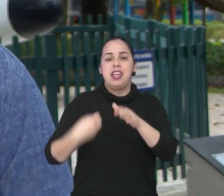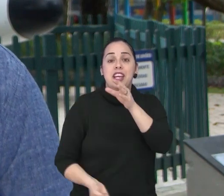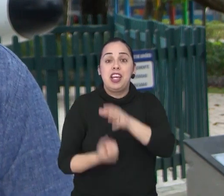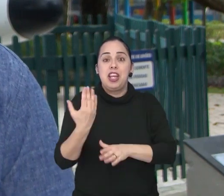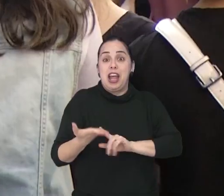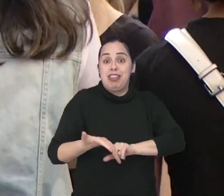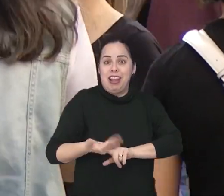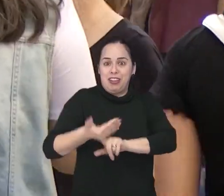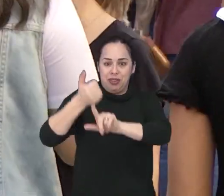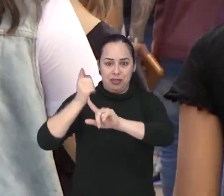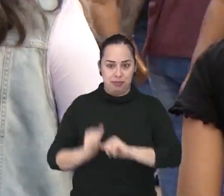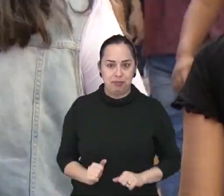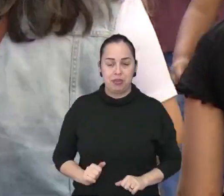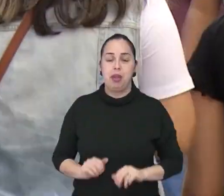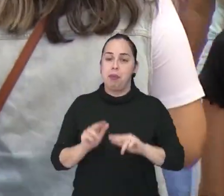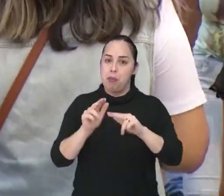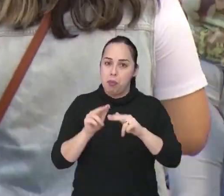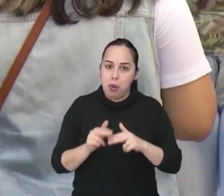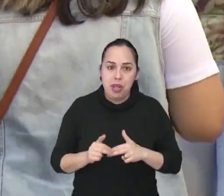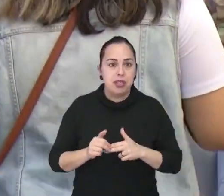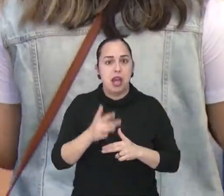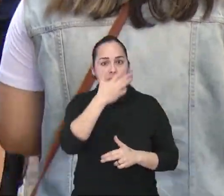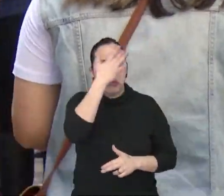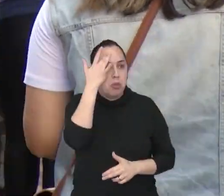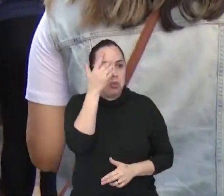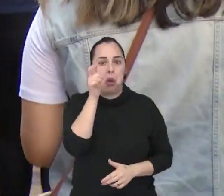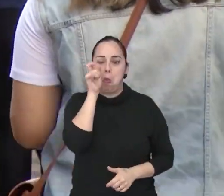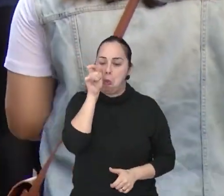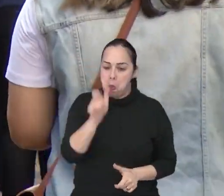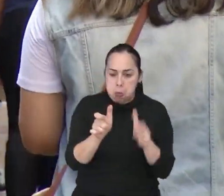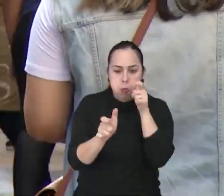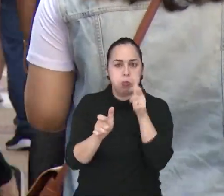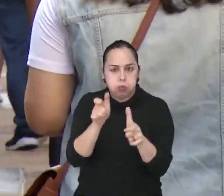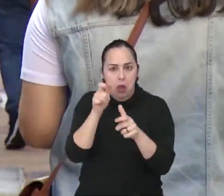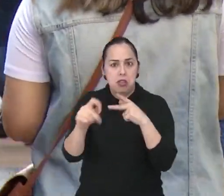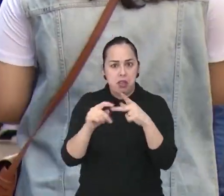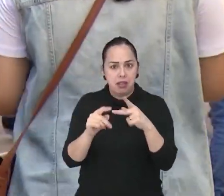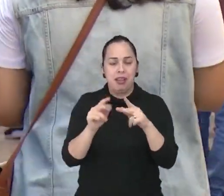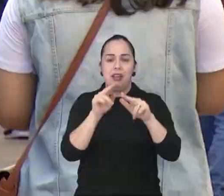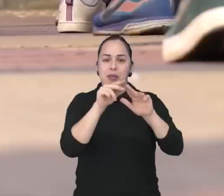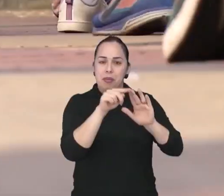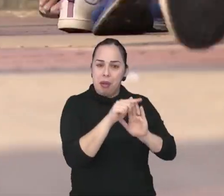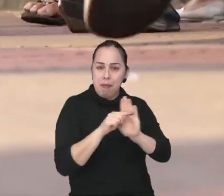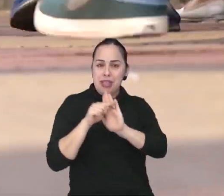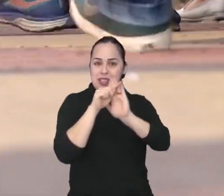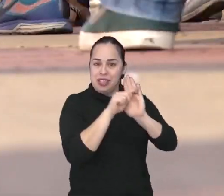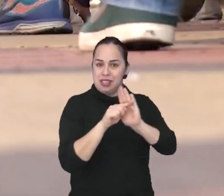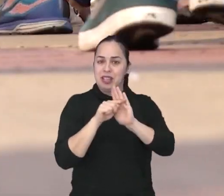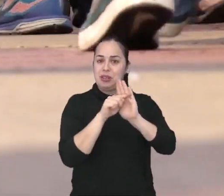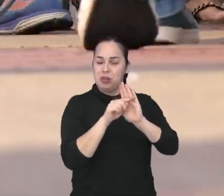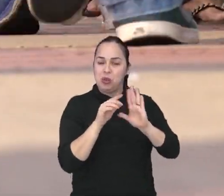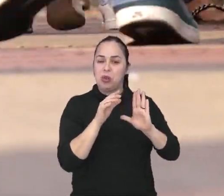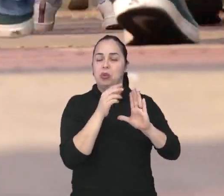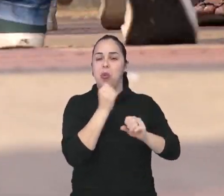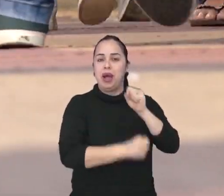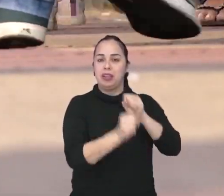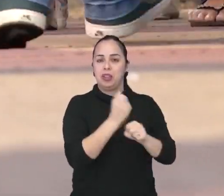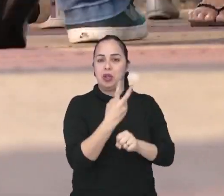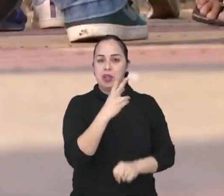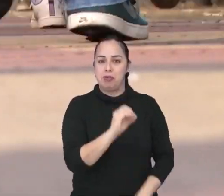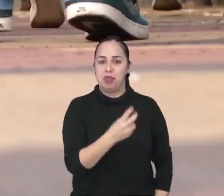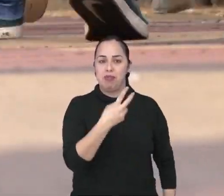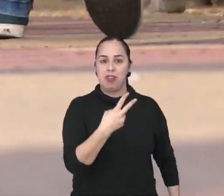usadas no mundo inteiro. Todas essas características têm atraído cada vez mais pessoas para São José. Dados do Censo